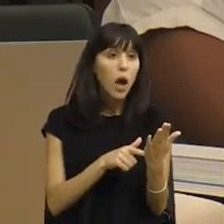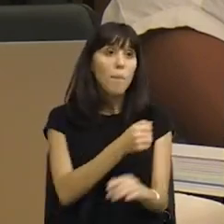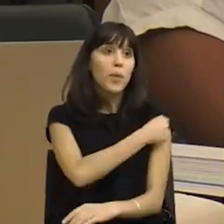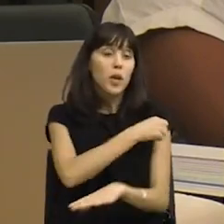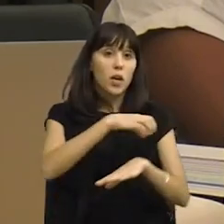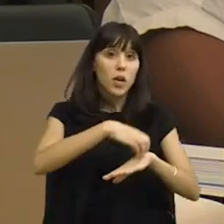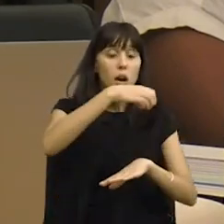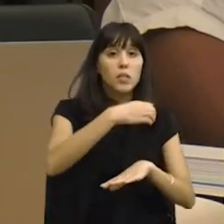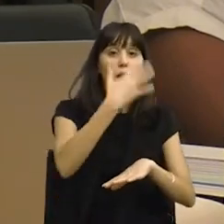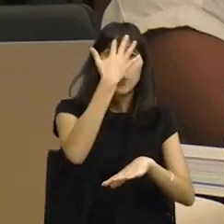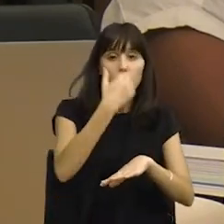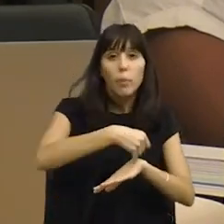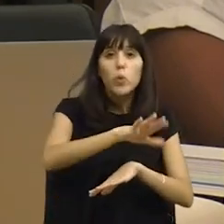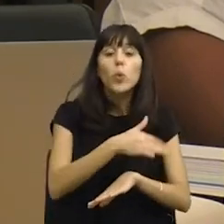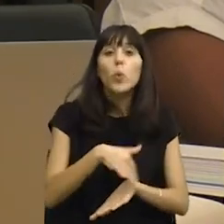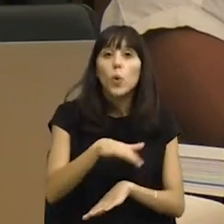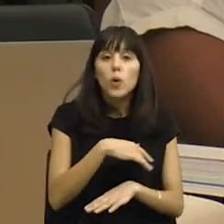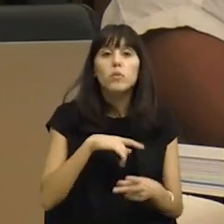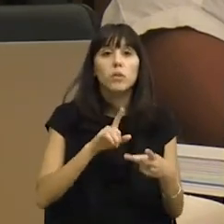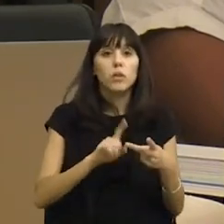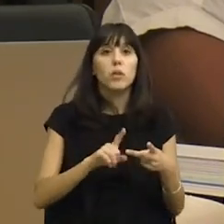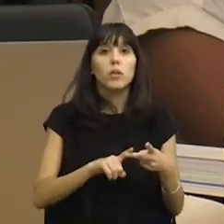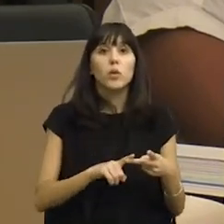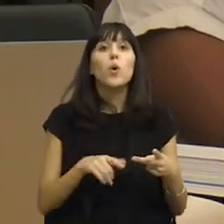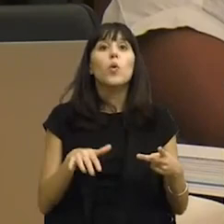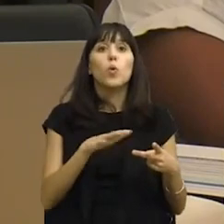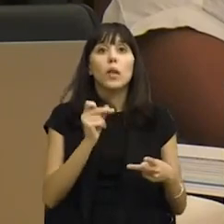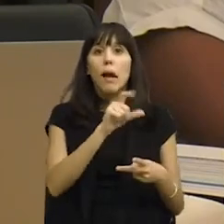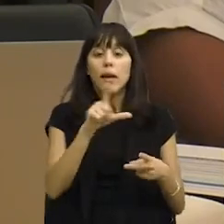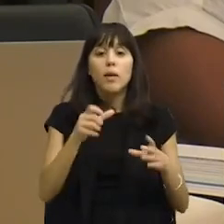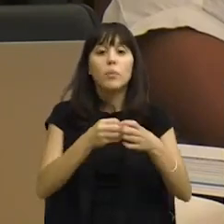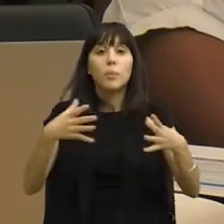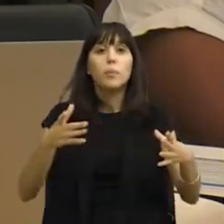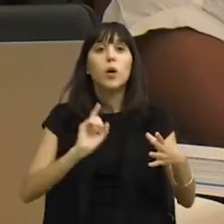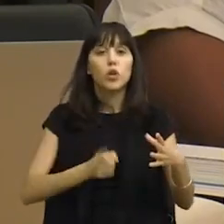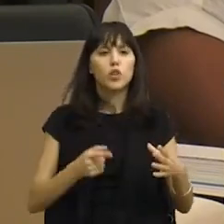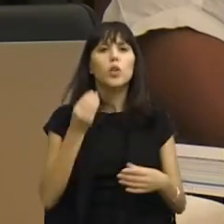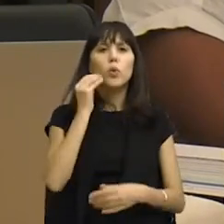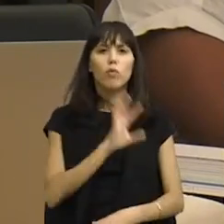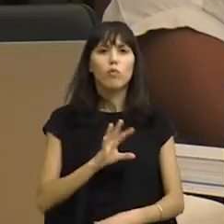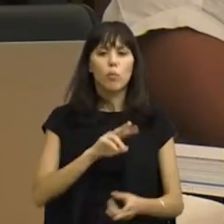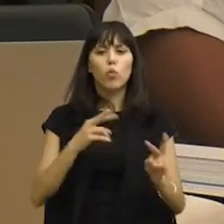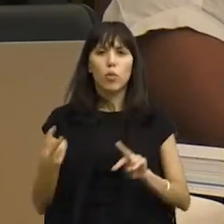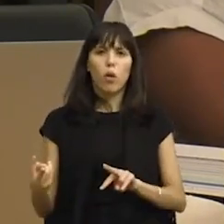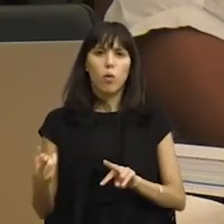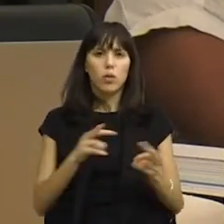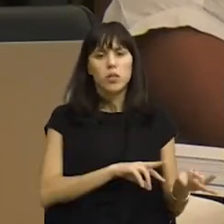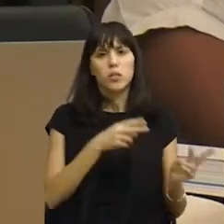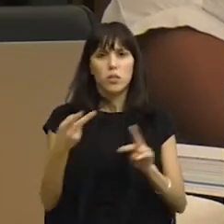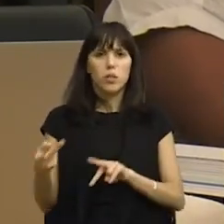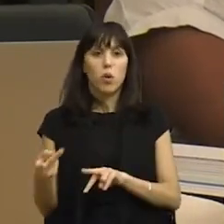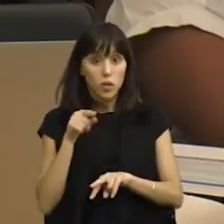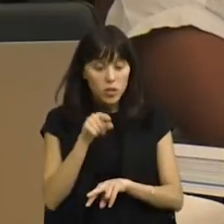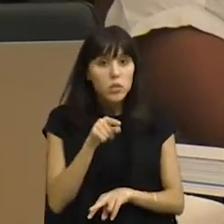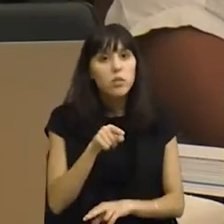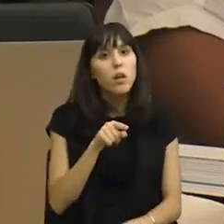devolutos, onde é que está densificada a localização dos alojamentos locais. Mas e a dinâmica de mudança, a transição? Que